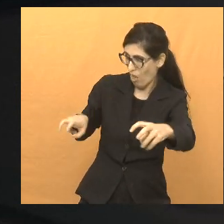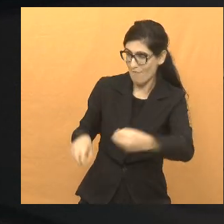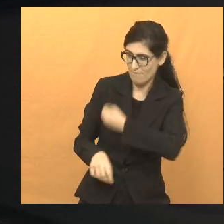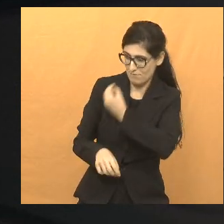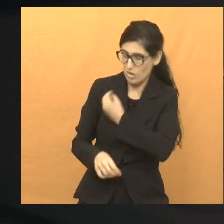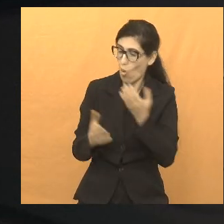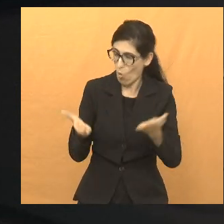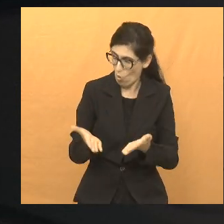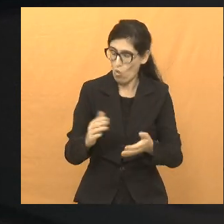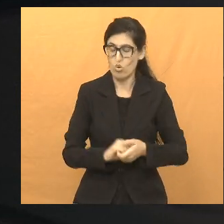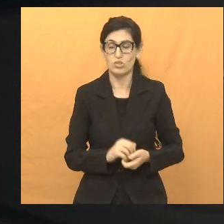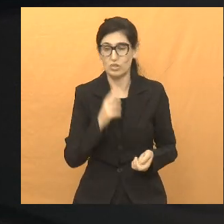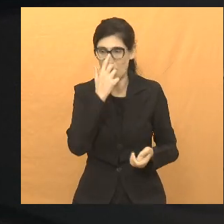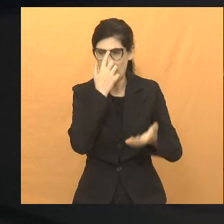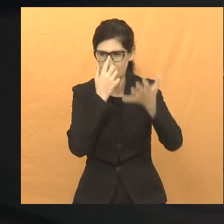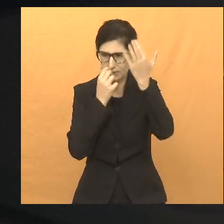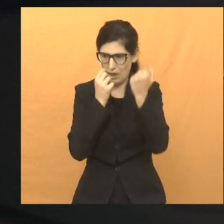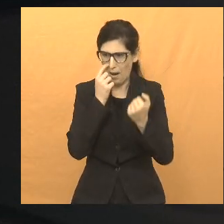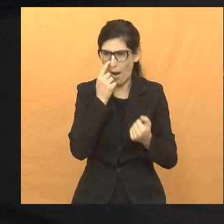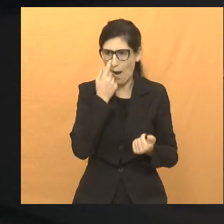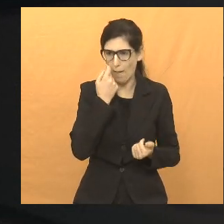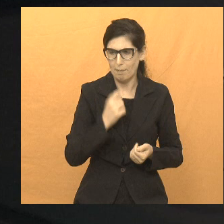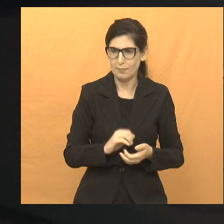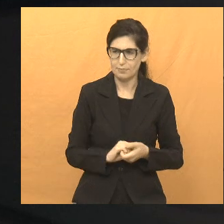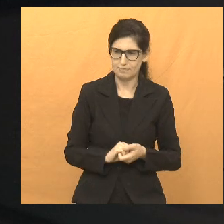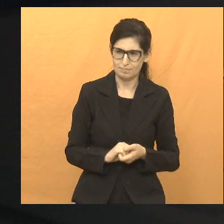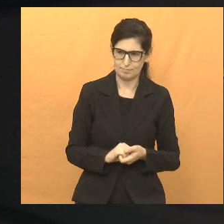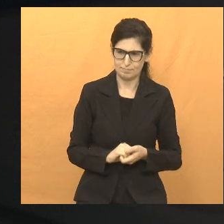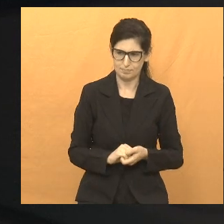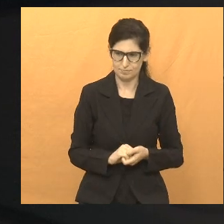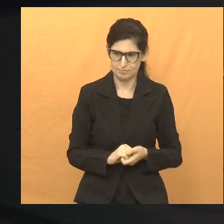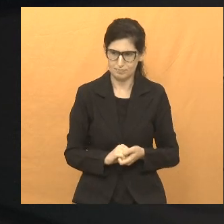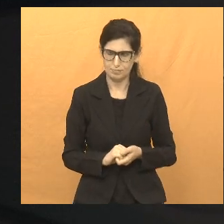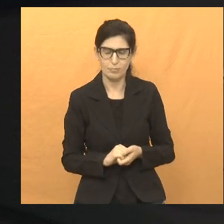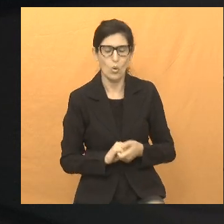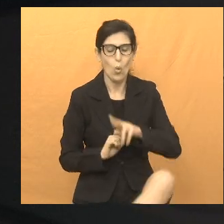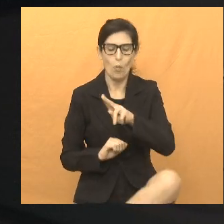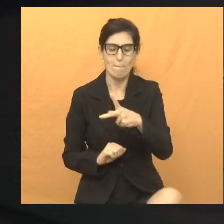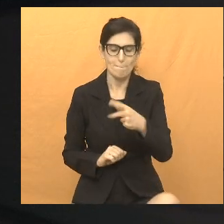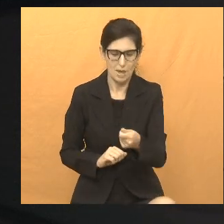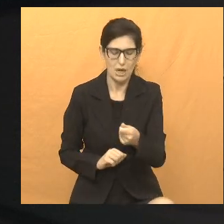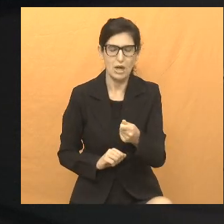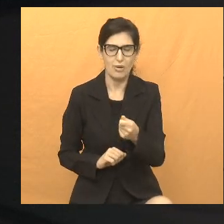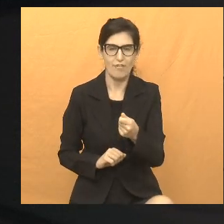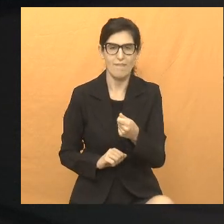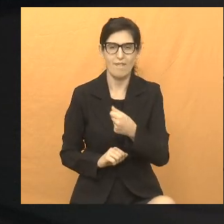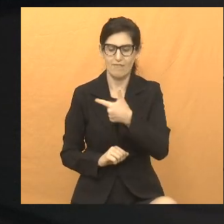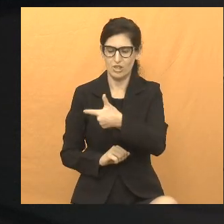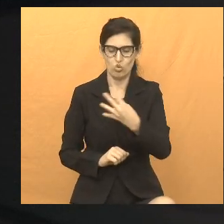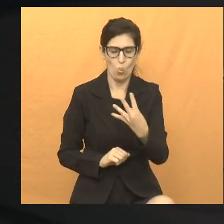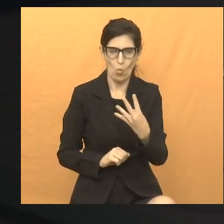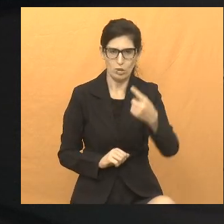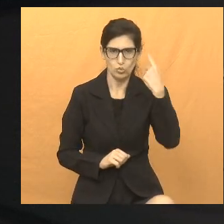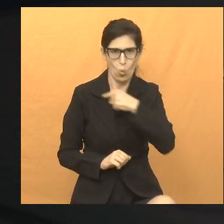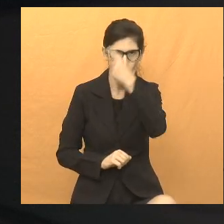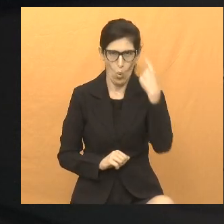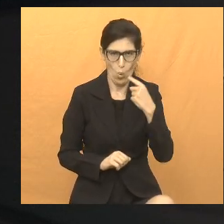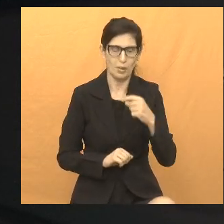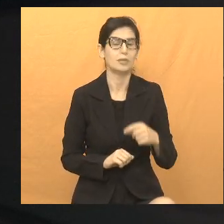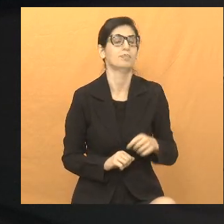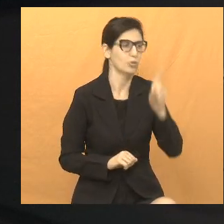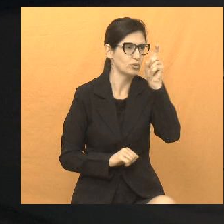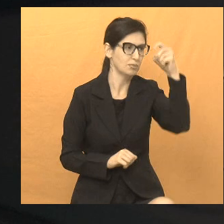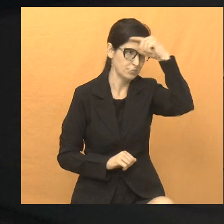a respeito, por exemplo, do gargalo que Jacareí tem na UPA 24 horas. Porque todos nós, vereadores e vereadoras aqui nessa